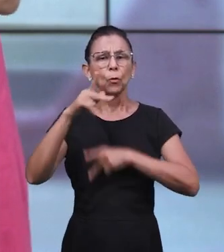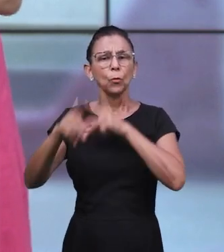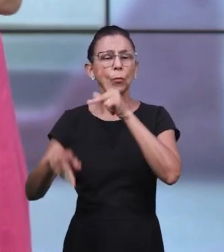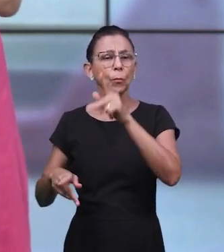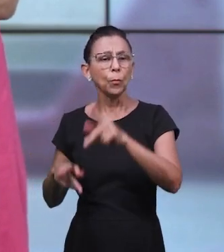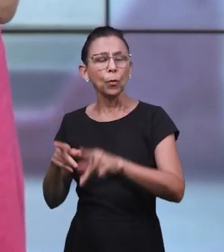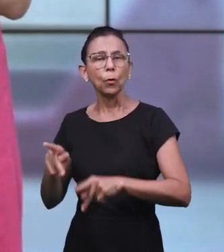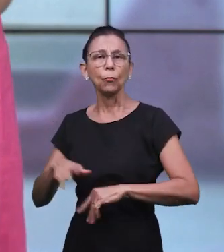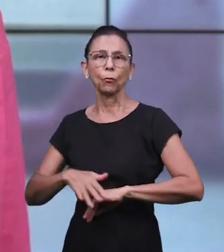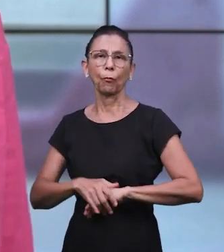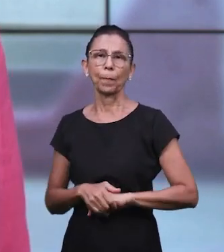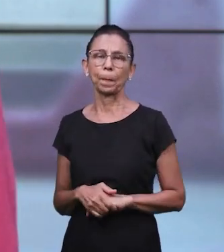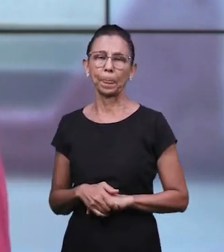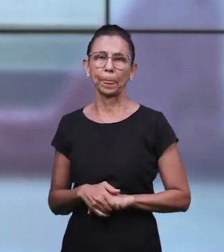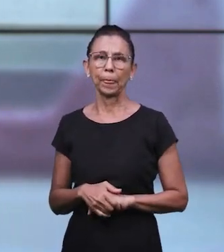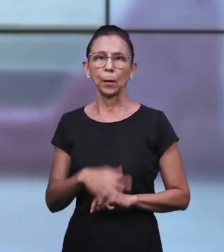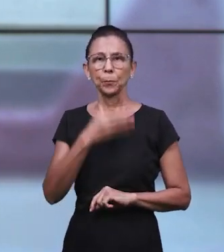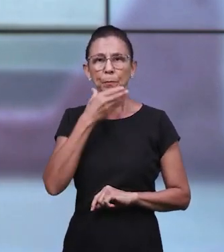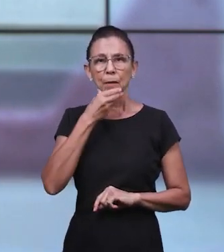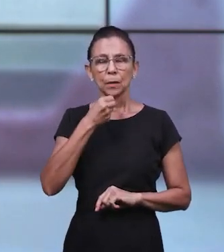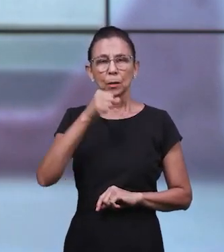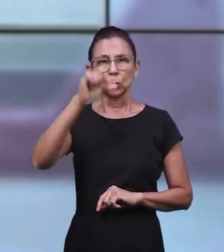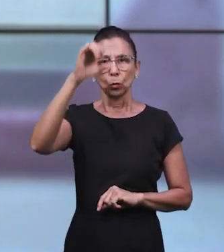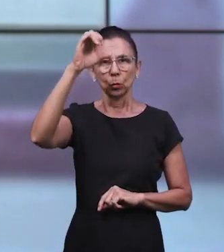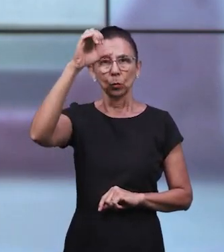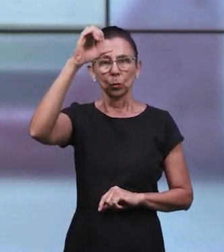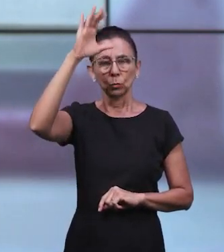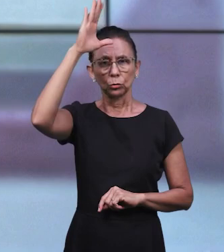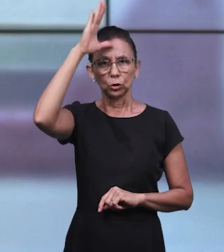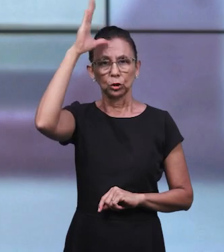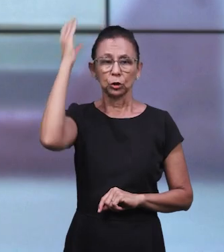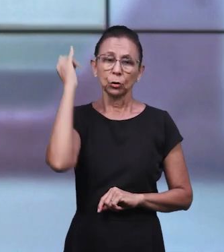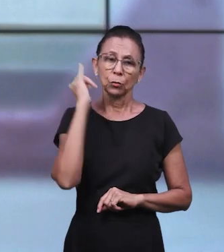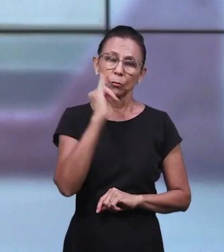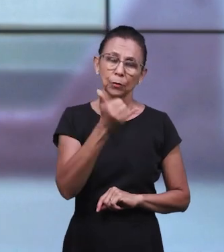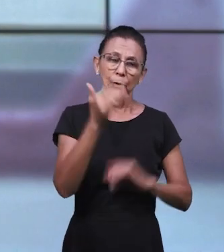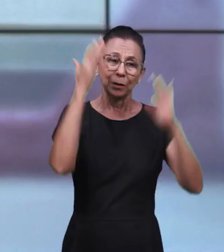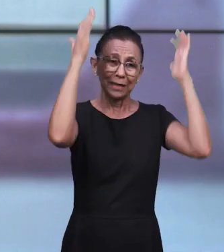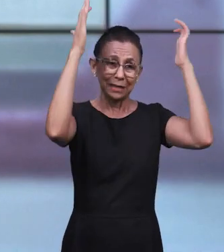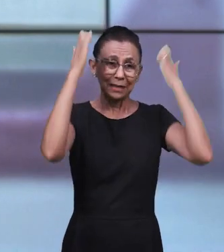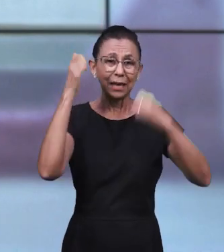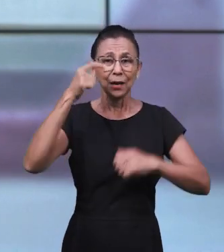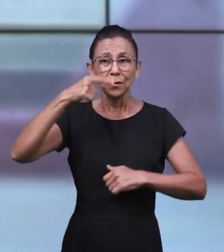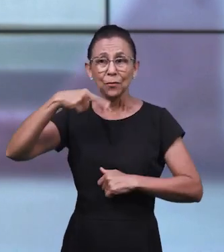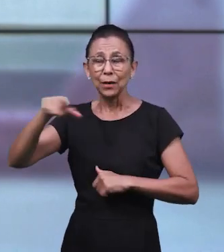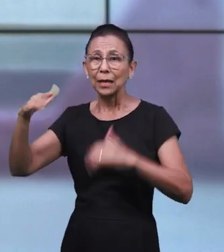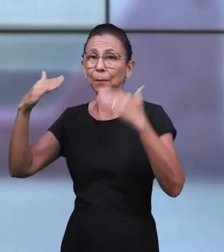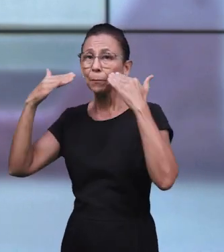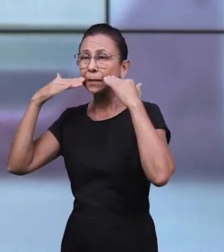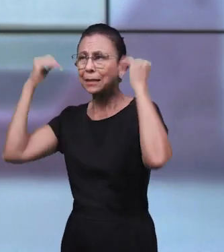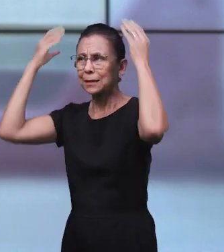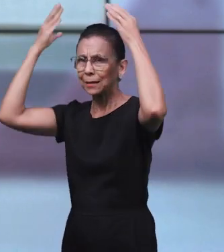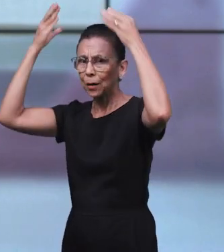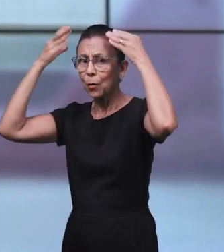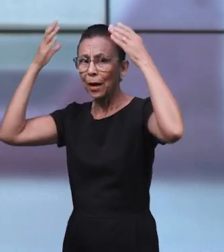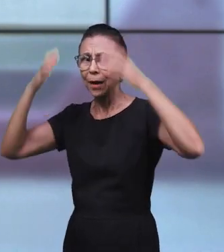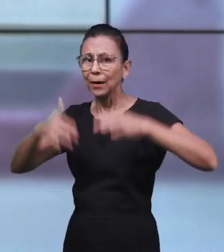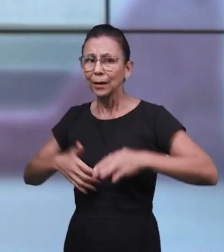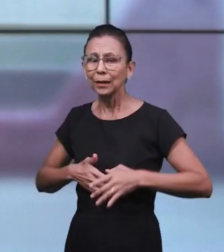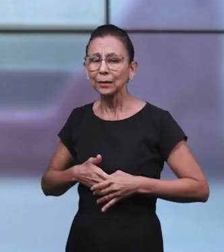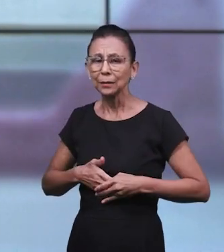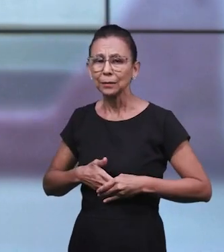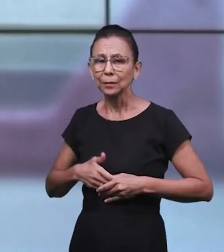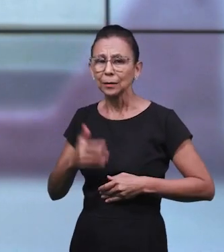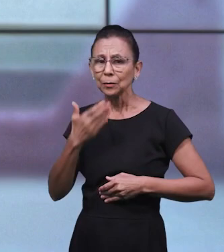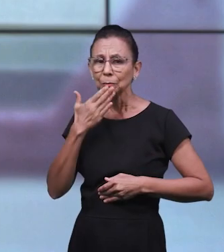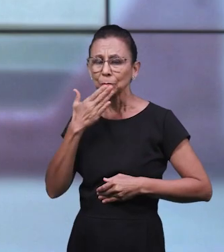a Ester, que ela fosse ter com o rei para suplicar em favor do povo. Mas de imediato, Ester obedeceu a